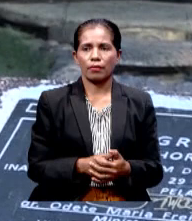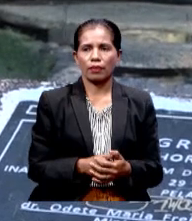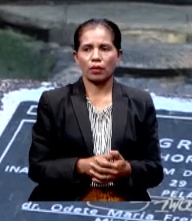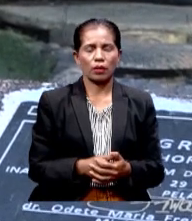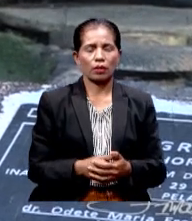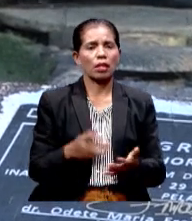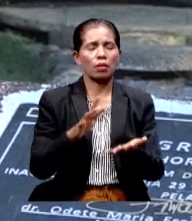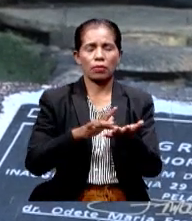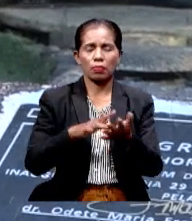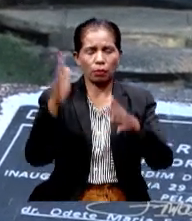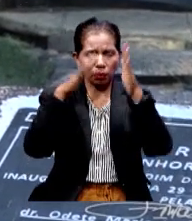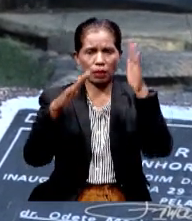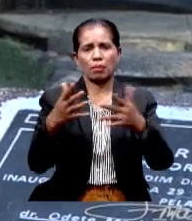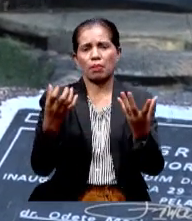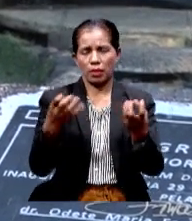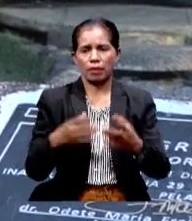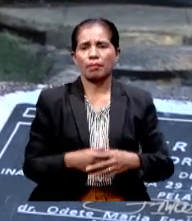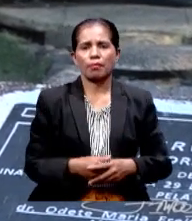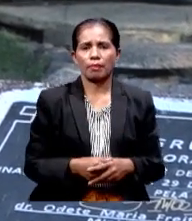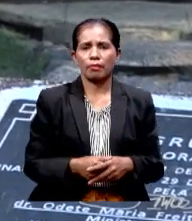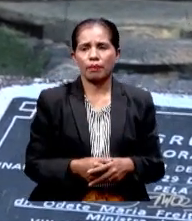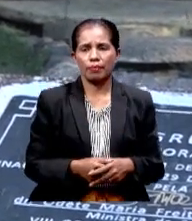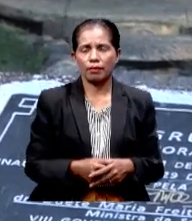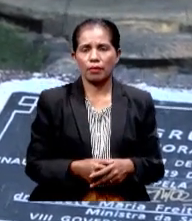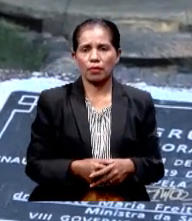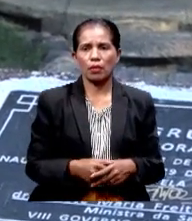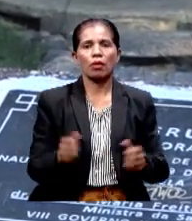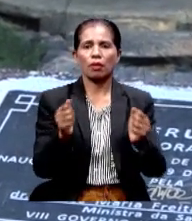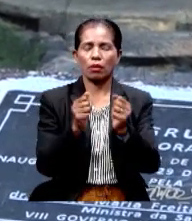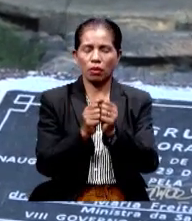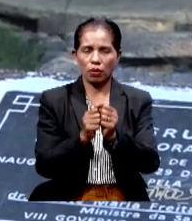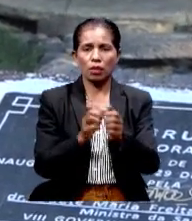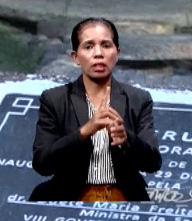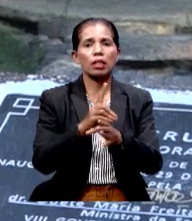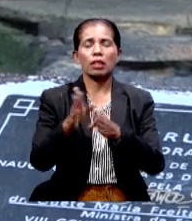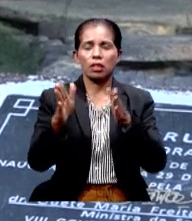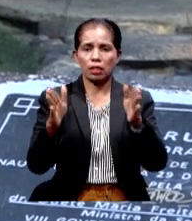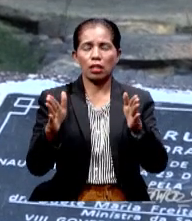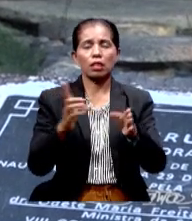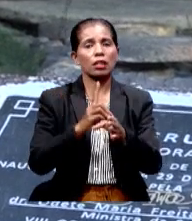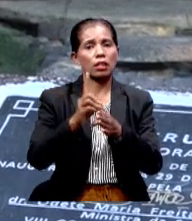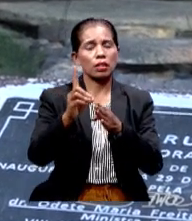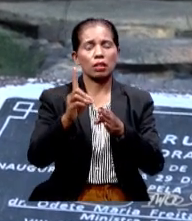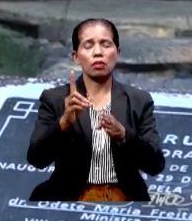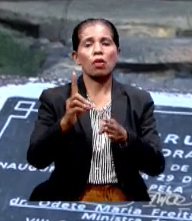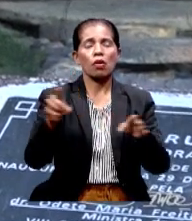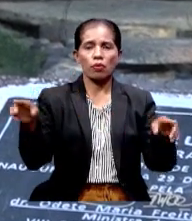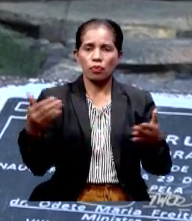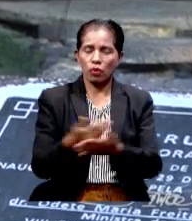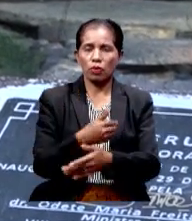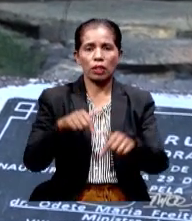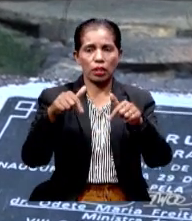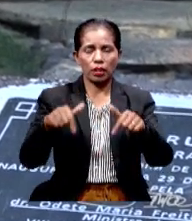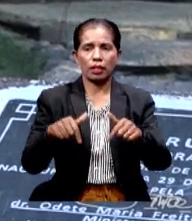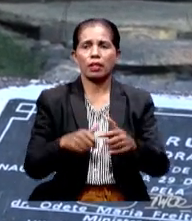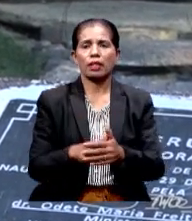buat oyoin, problem oyoin. Antong ho diresang fong idane ita koko desenvolve.